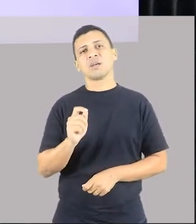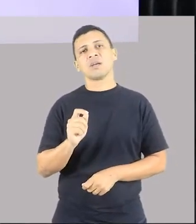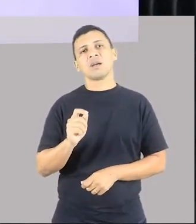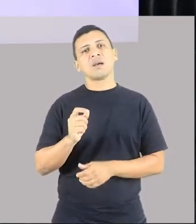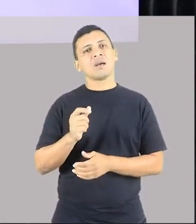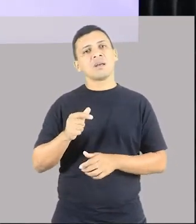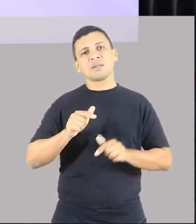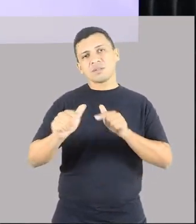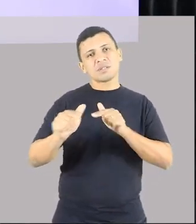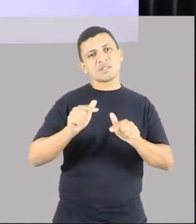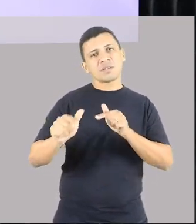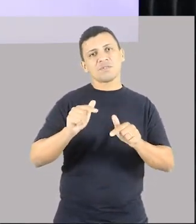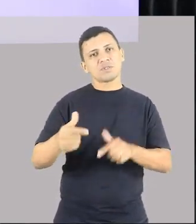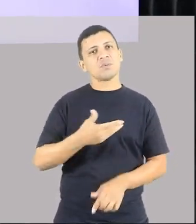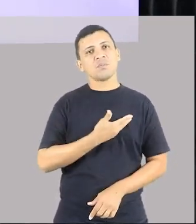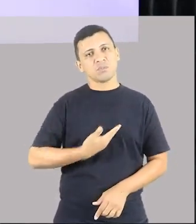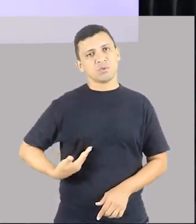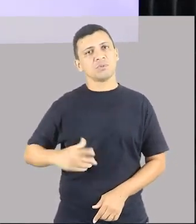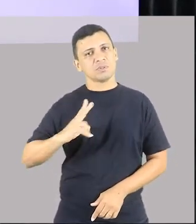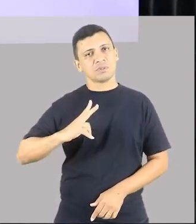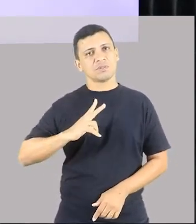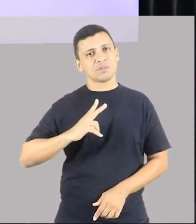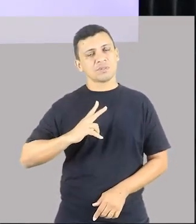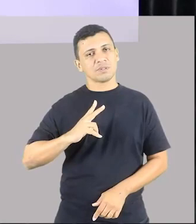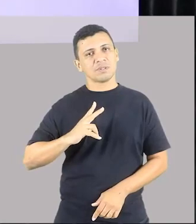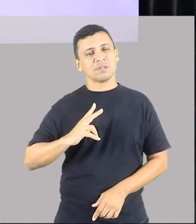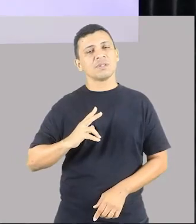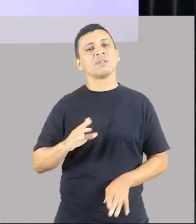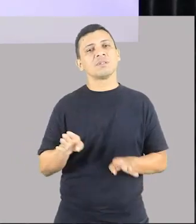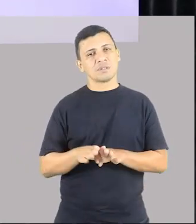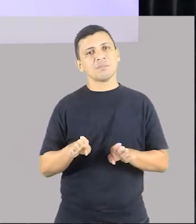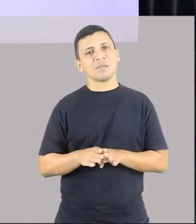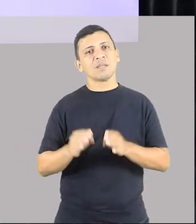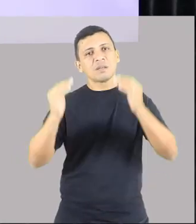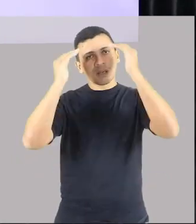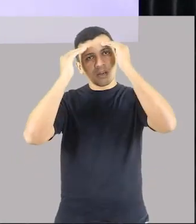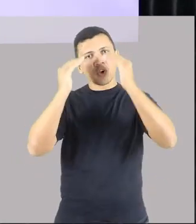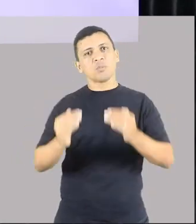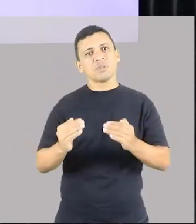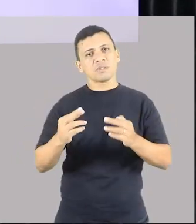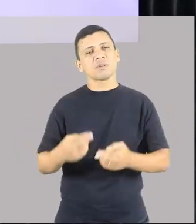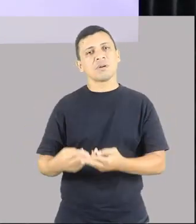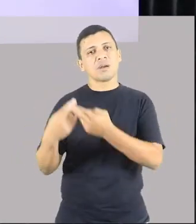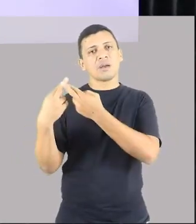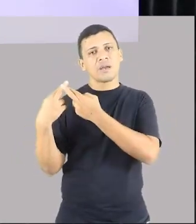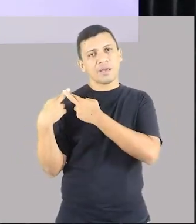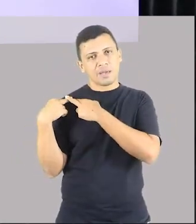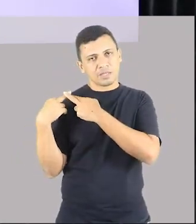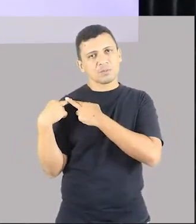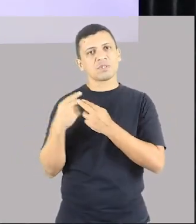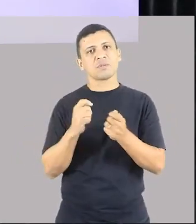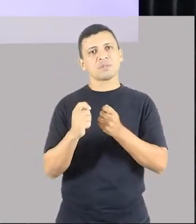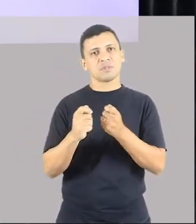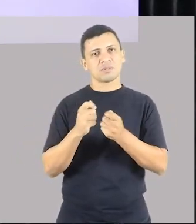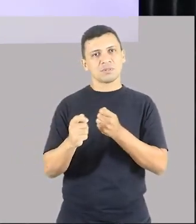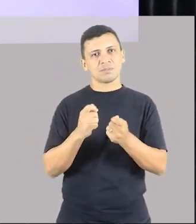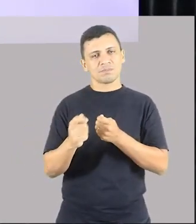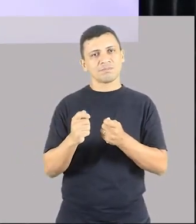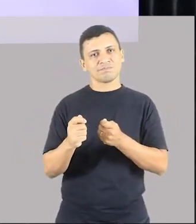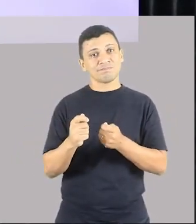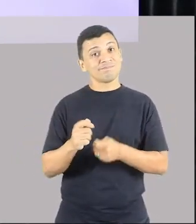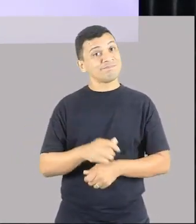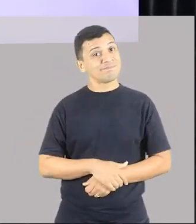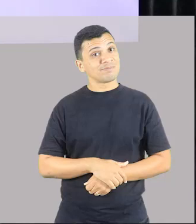esse serviço público em específico, eles se submetem também à responsabilização administrativa, portanto, eles